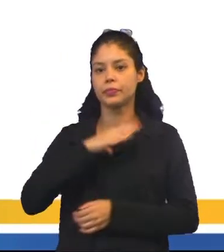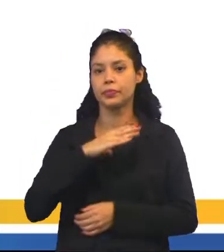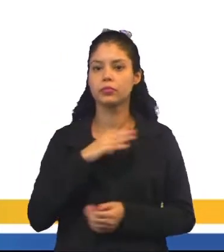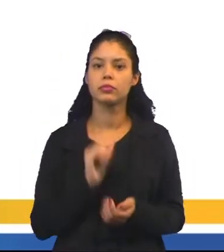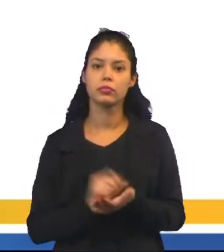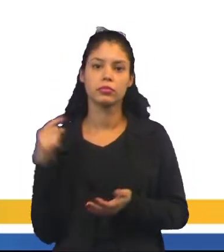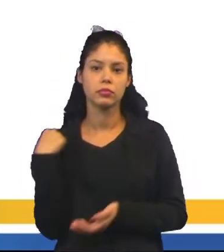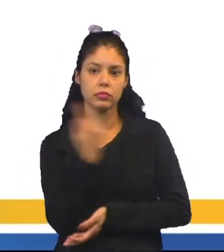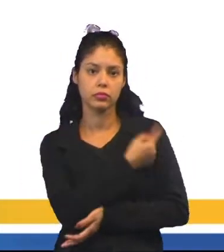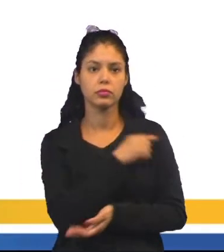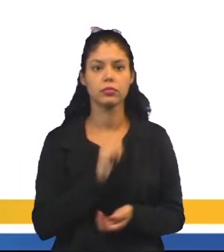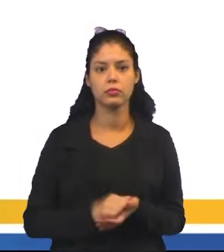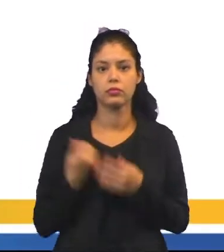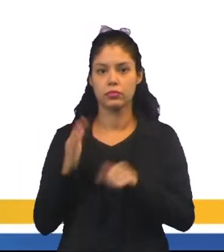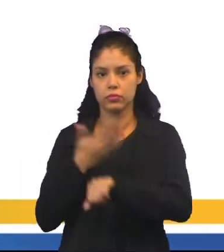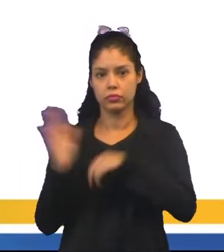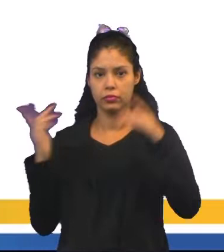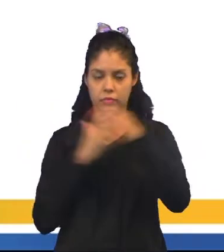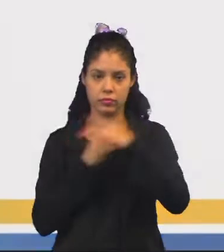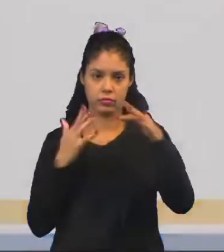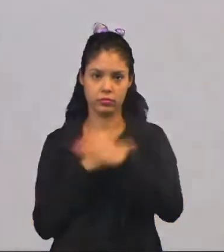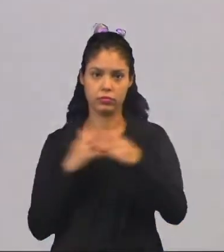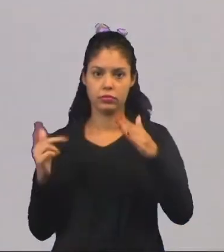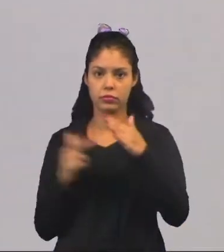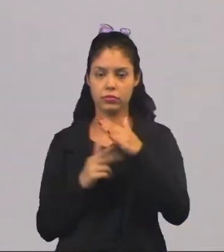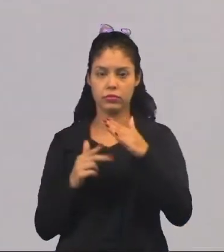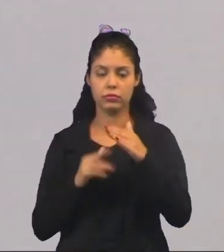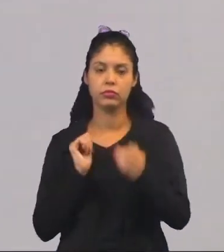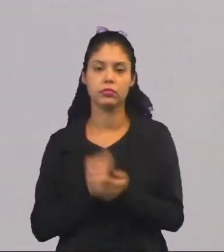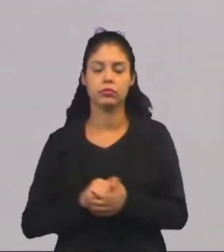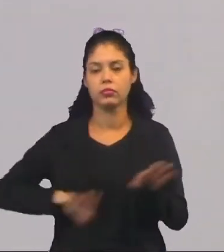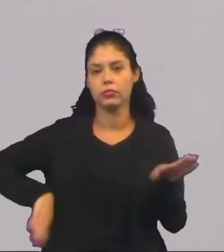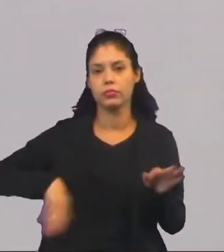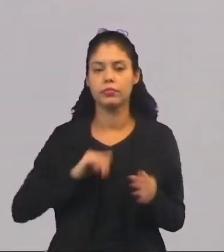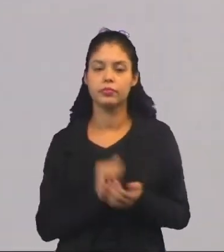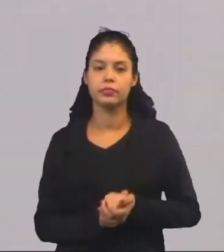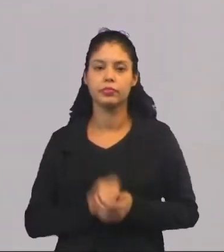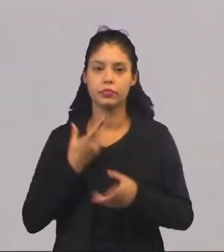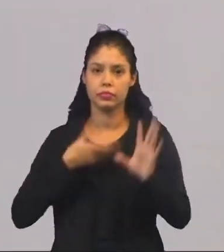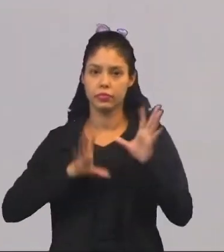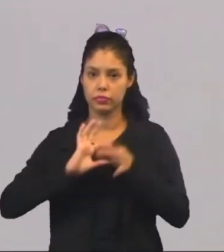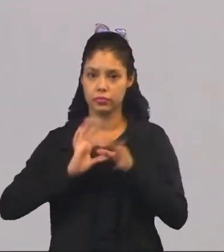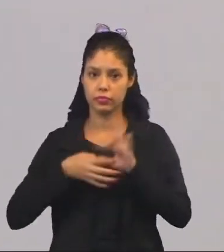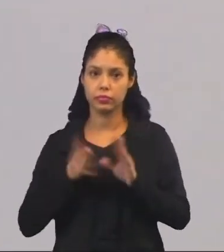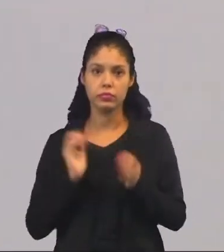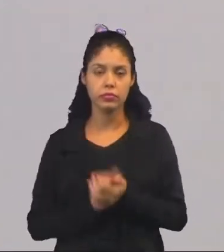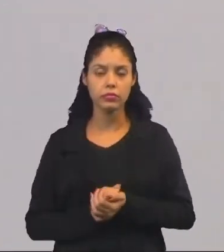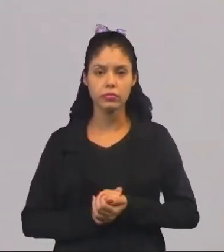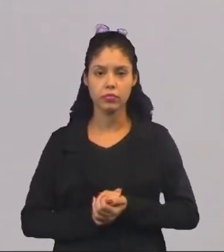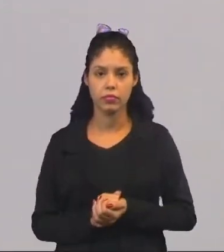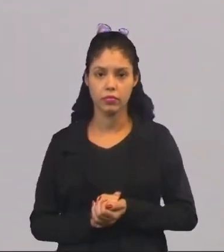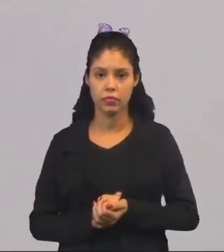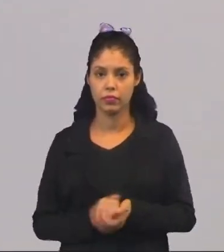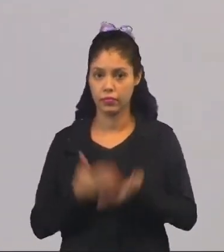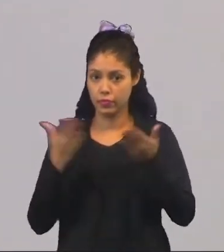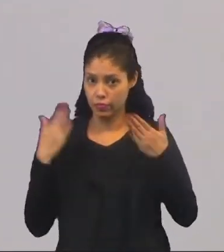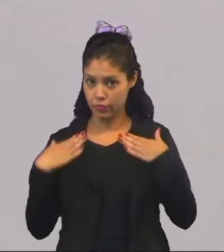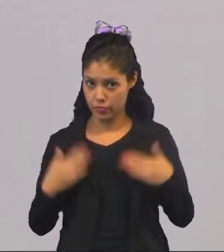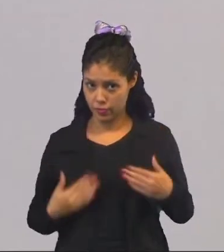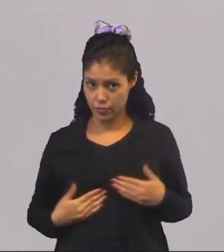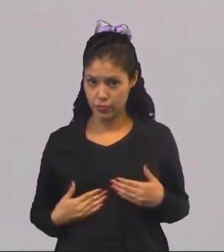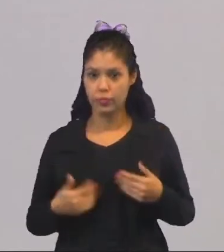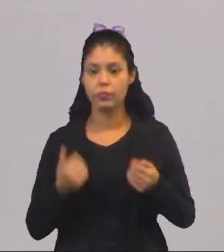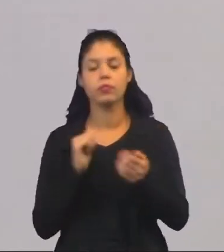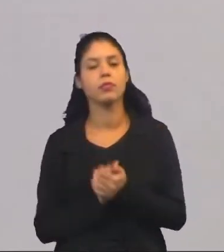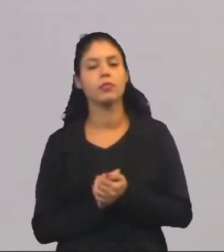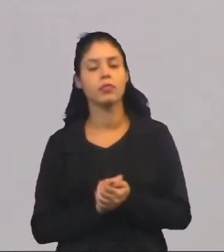cidade, você pode praticar em praças, parques e praias. Então, volta. Então, contextualizando. Parkour, prática corporal, né?